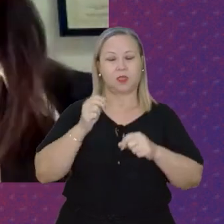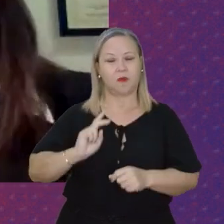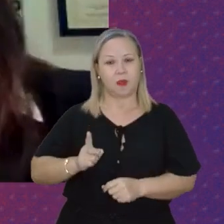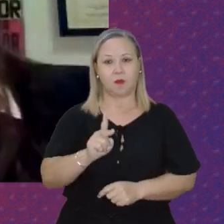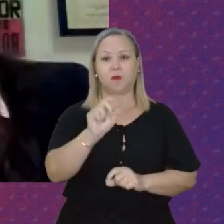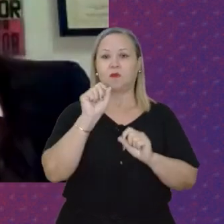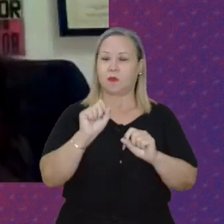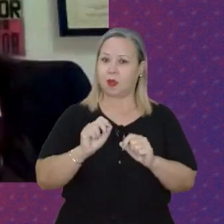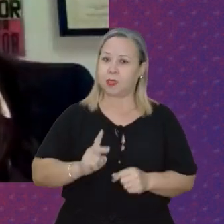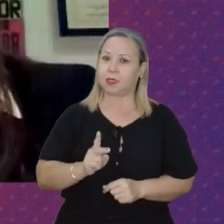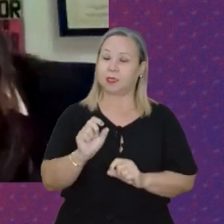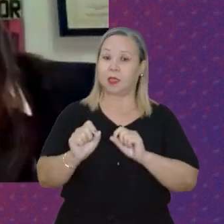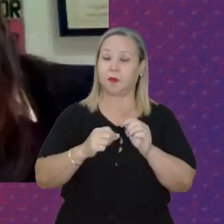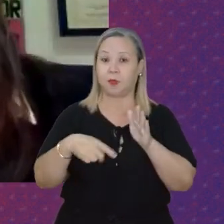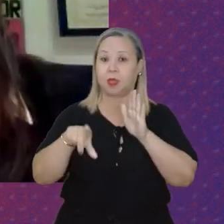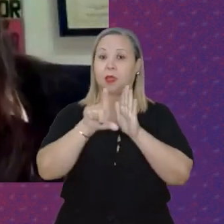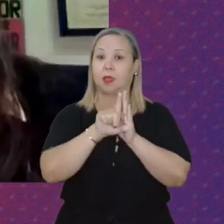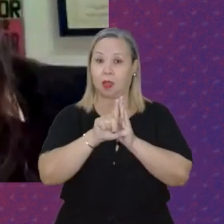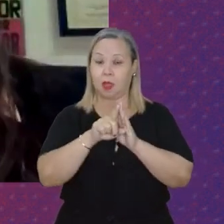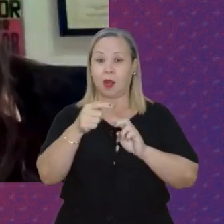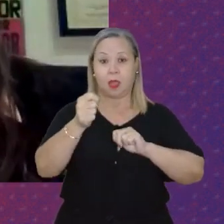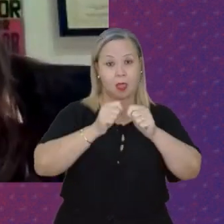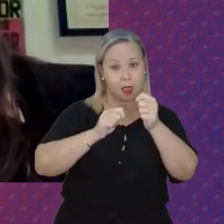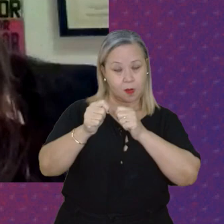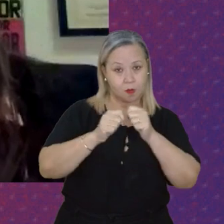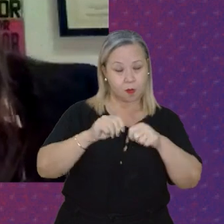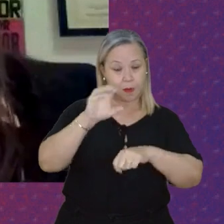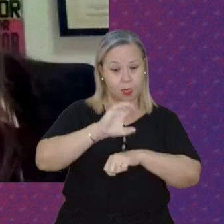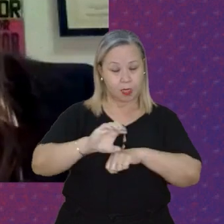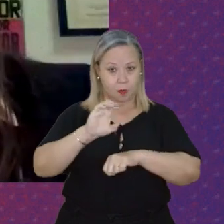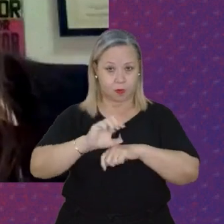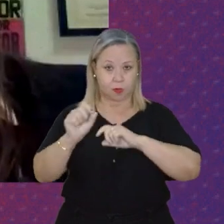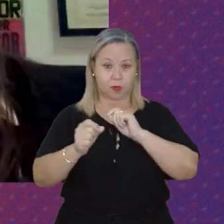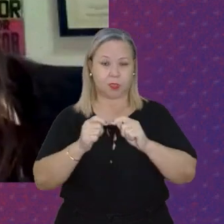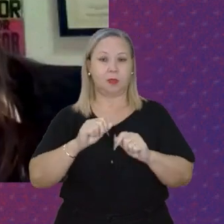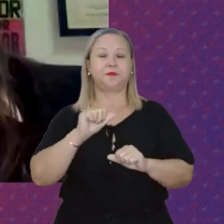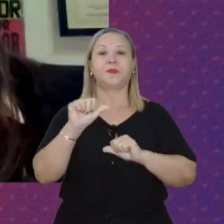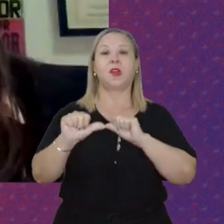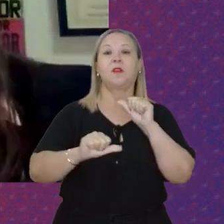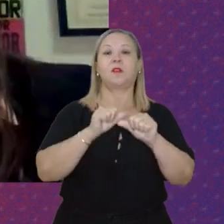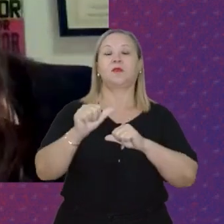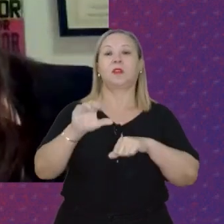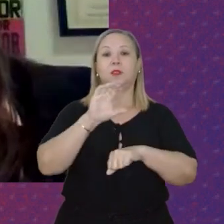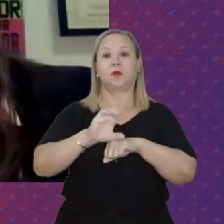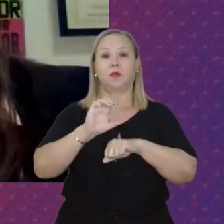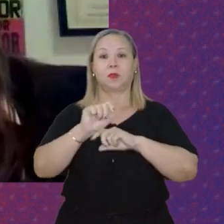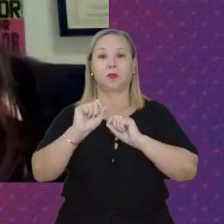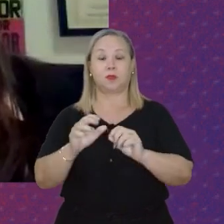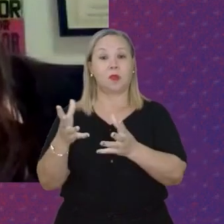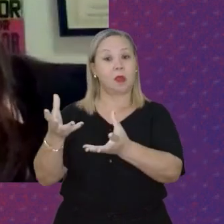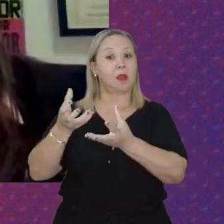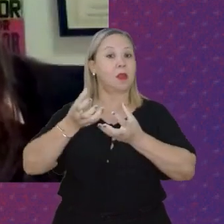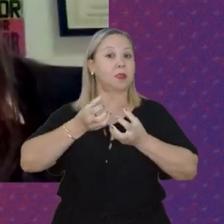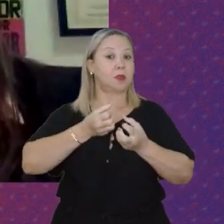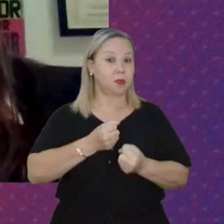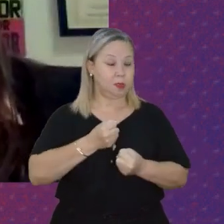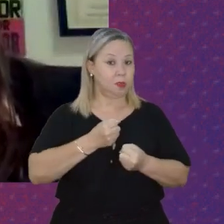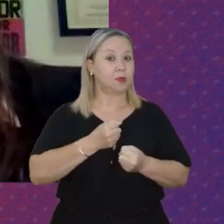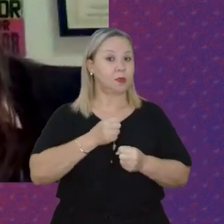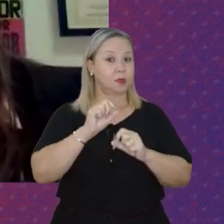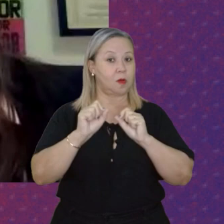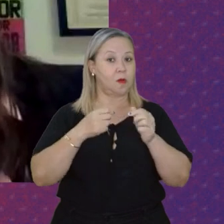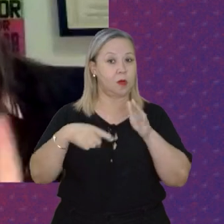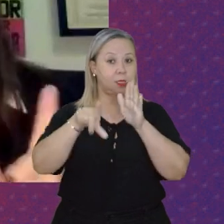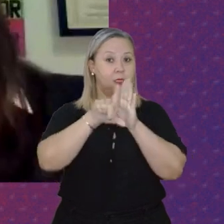que a lei regulamenta a Constituição, que a Constituição, a alteração da Constituição recepcionou o dispositivo da